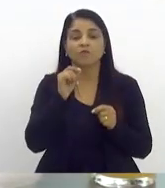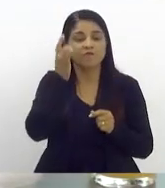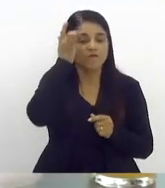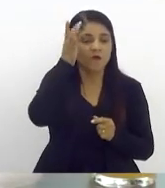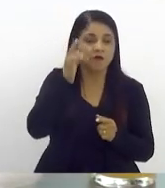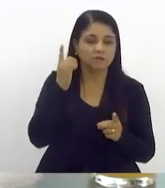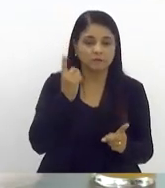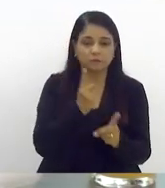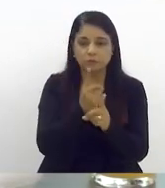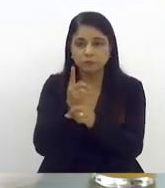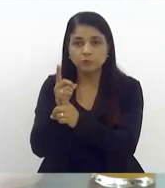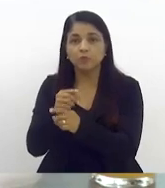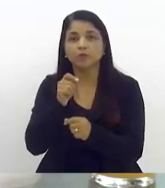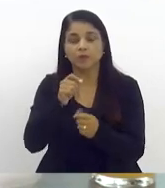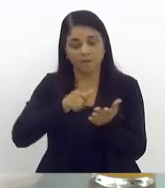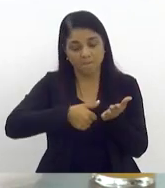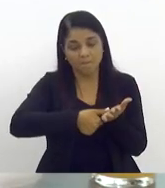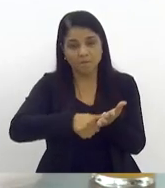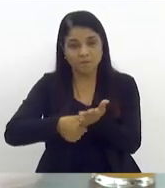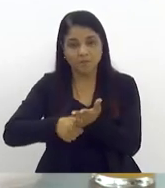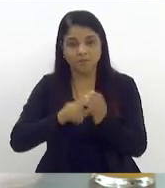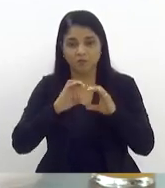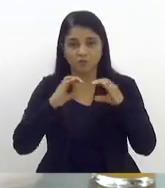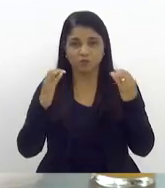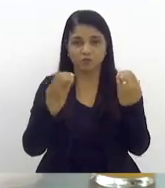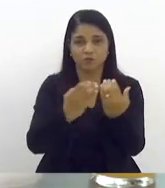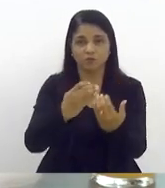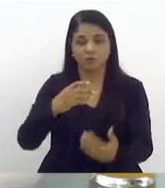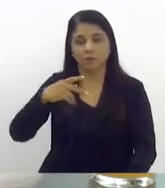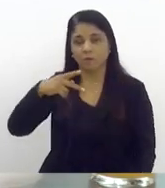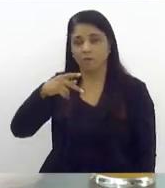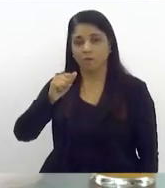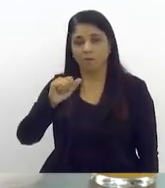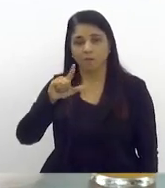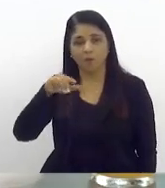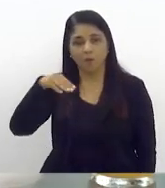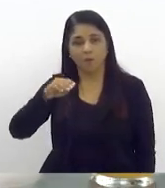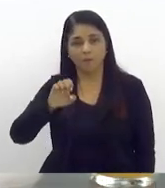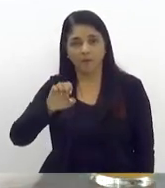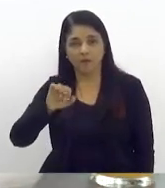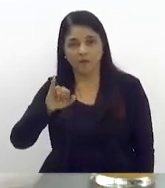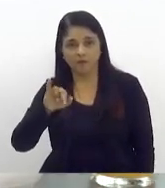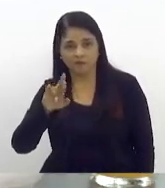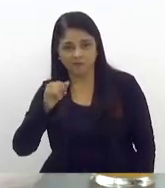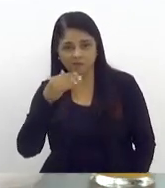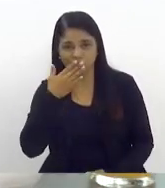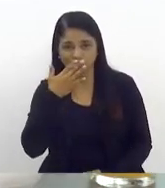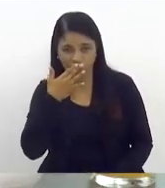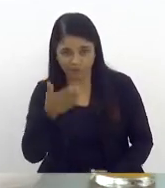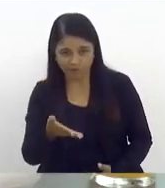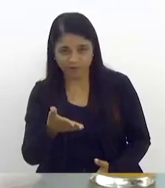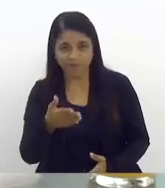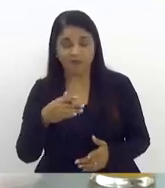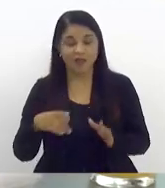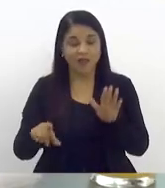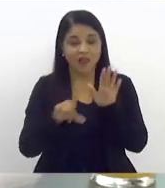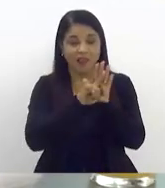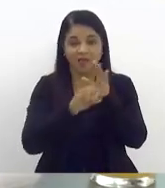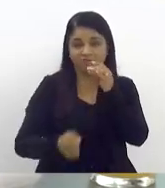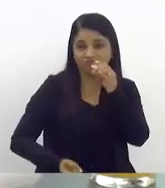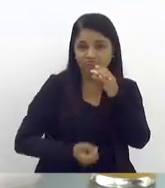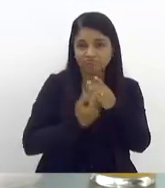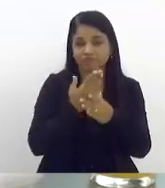que tem no estádio do Palmeiras. Então, existe até uma lei que foi feita agora nesse ano